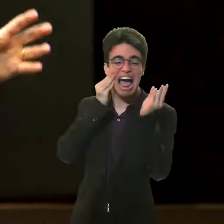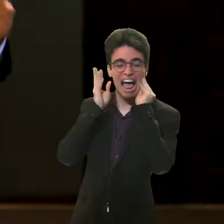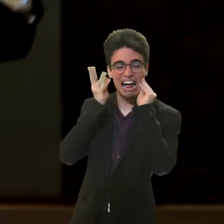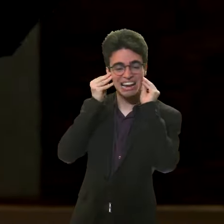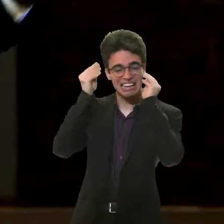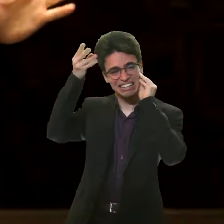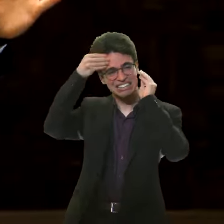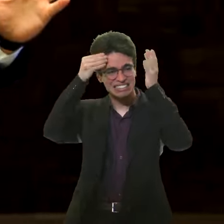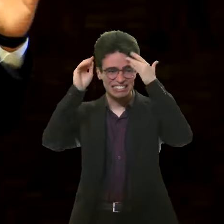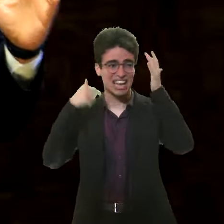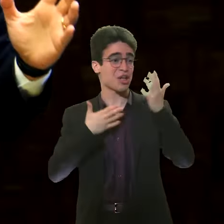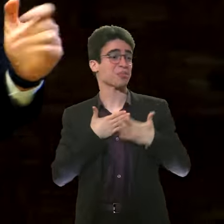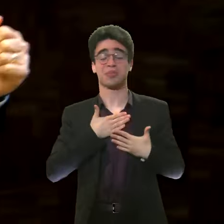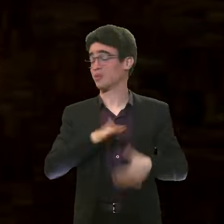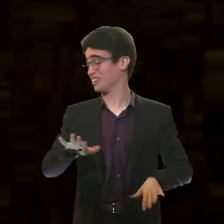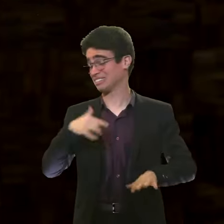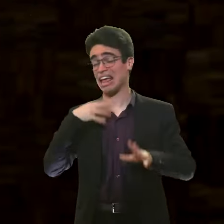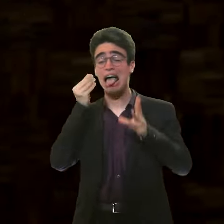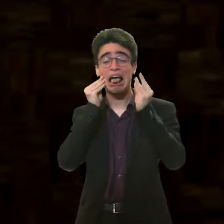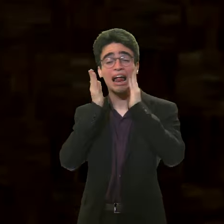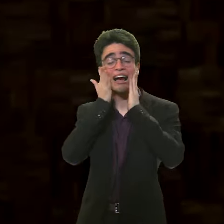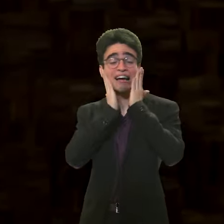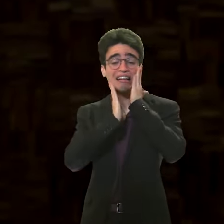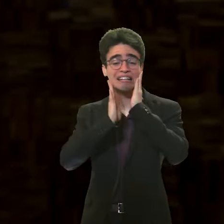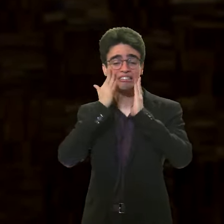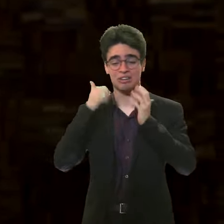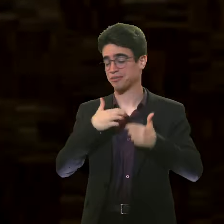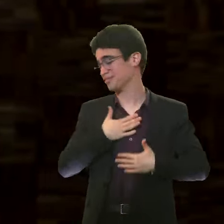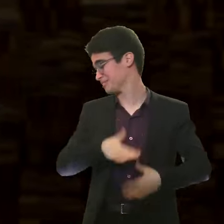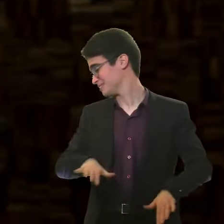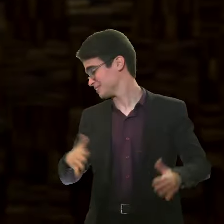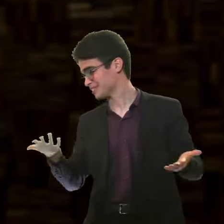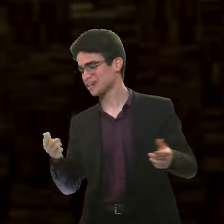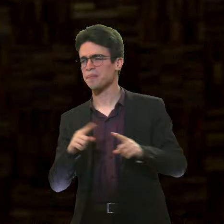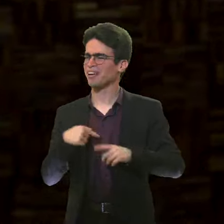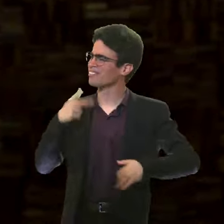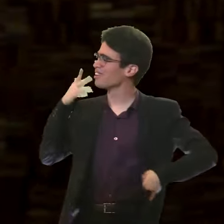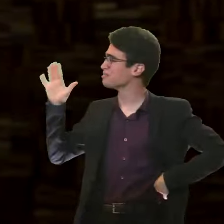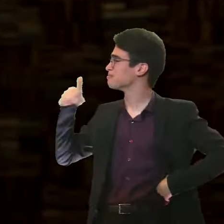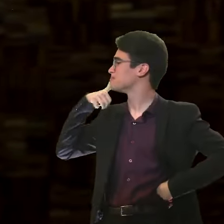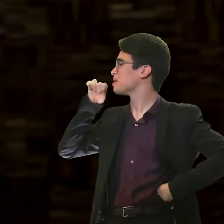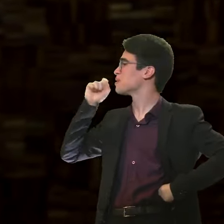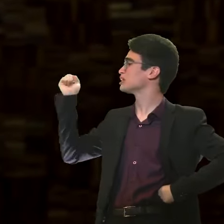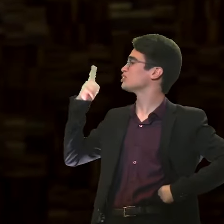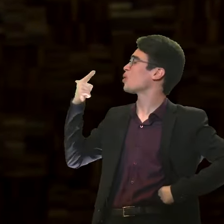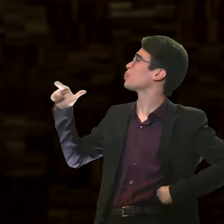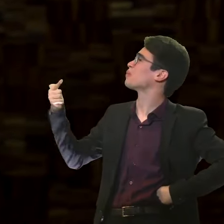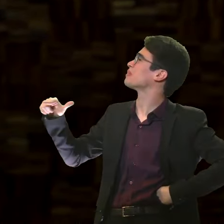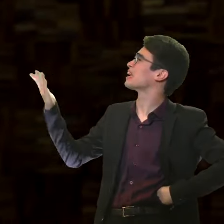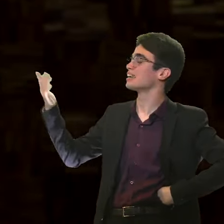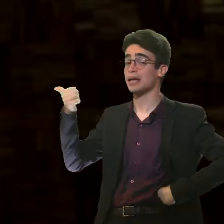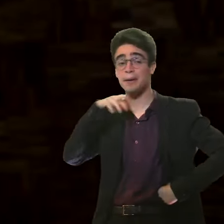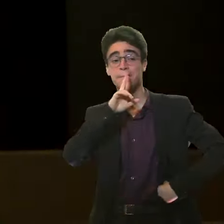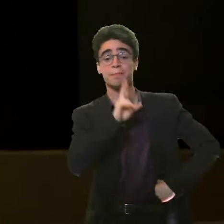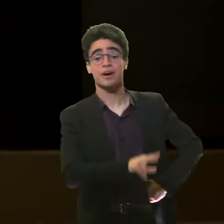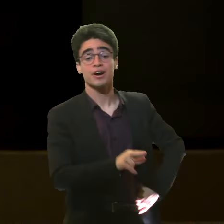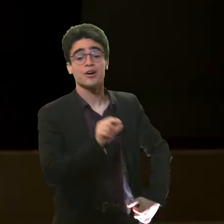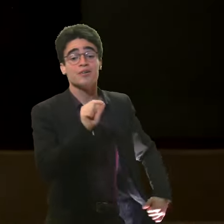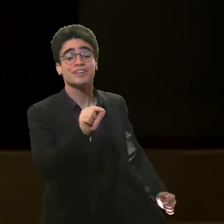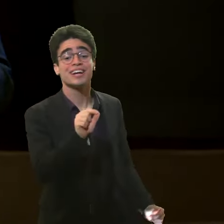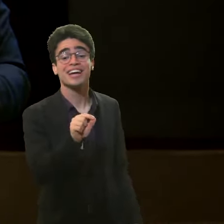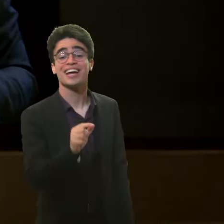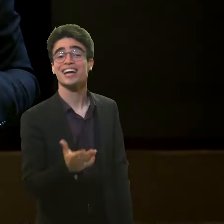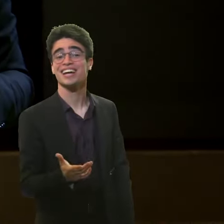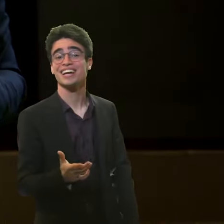gostei de creme, dessas coisas assim. E eu falava assim, mas mãe, nem tem sol. E o que a mãe respondia? Alguém